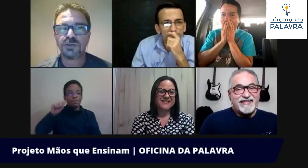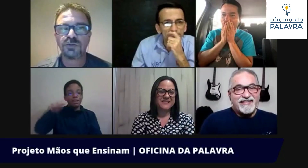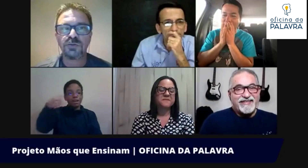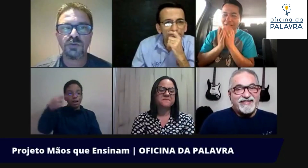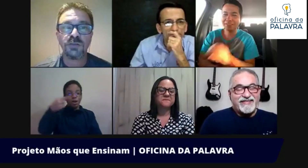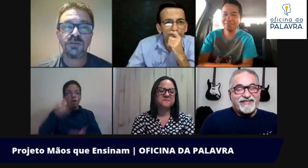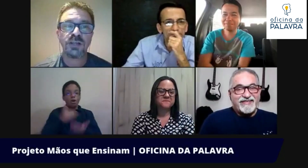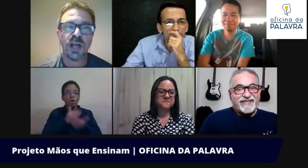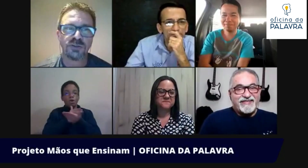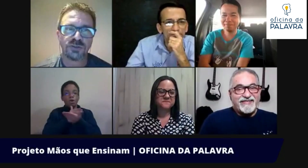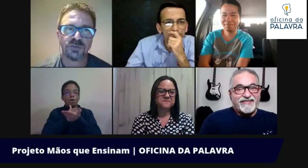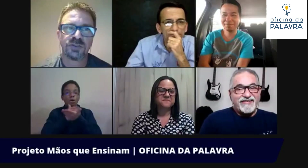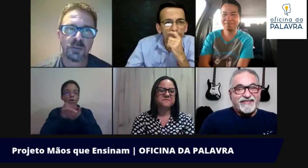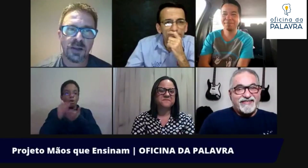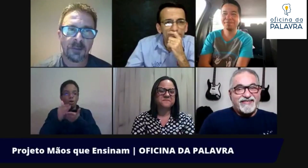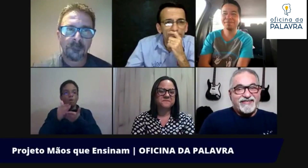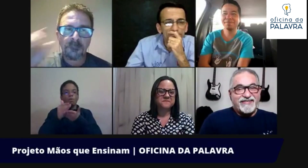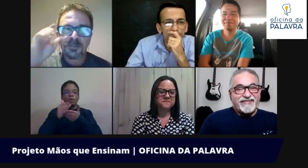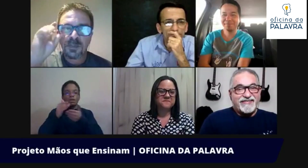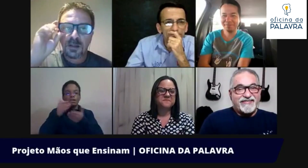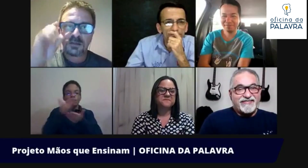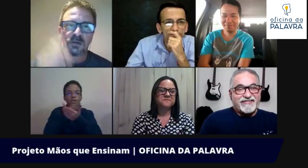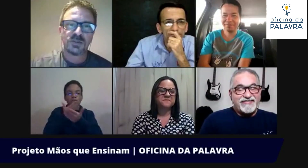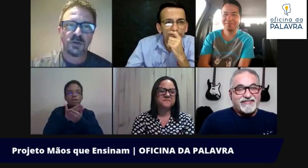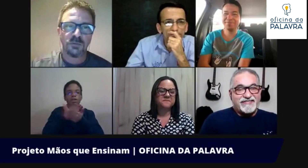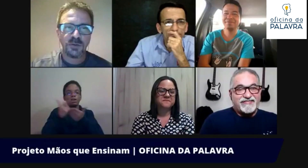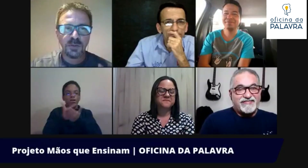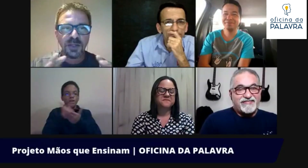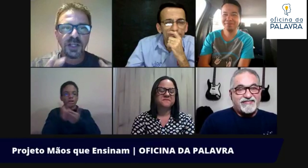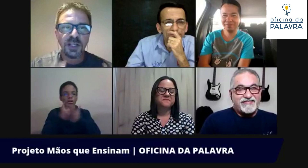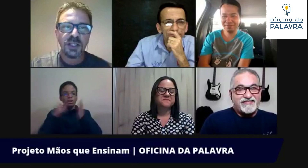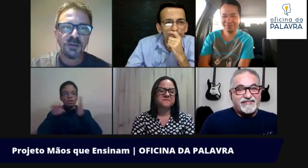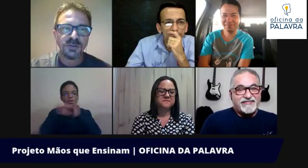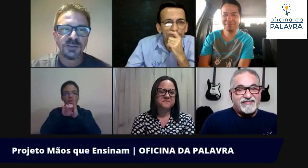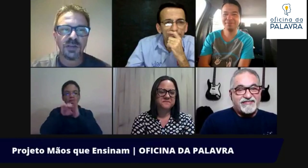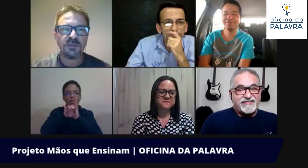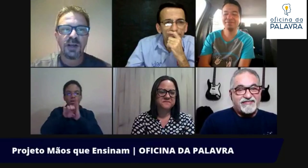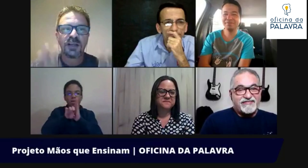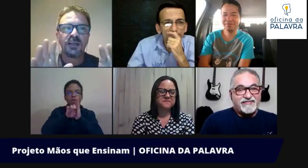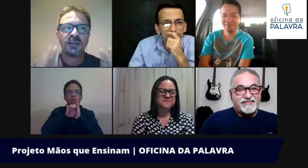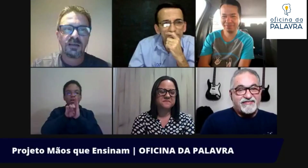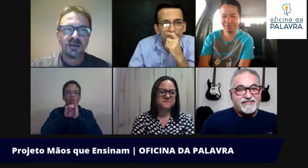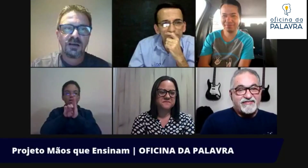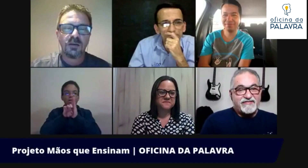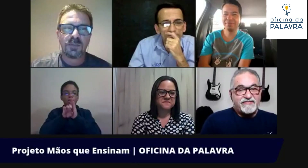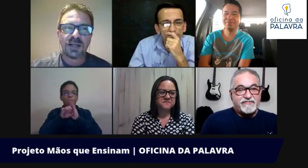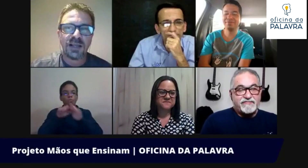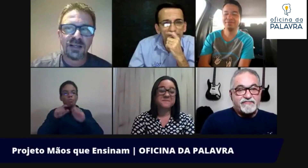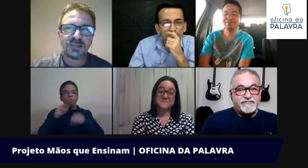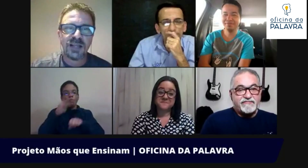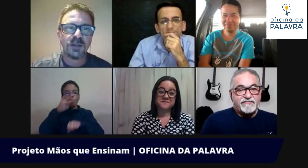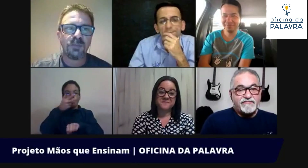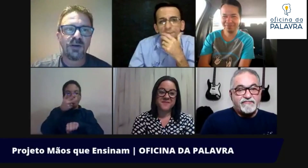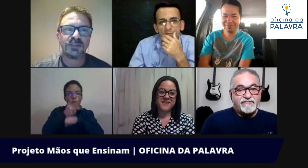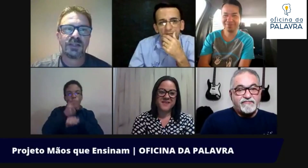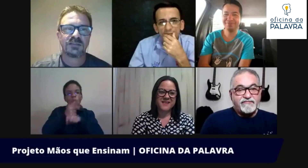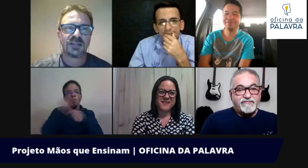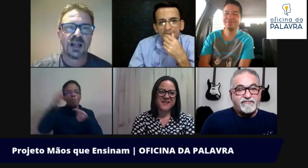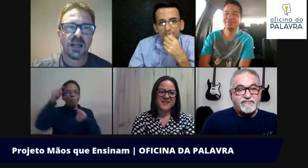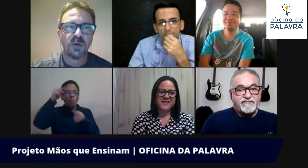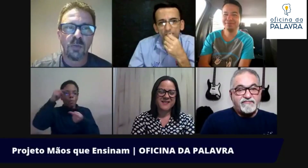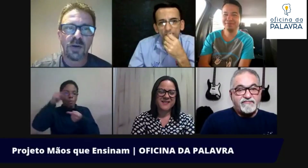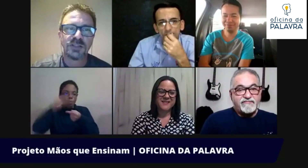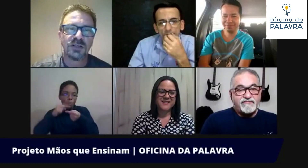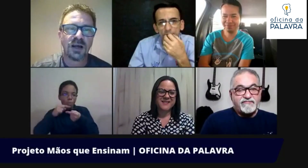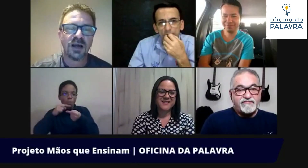começar o estudo do livro de Êxodo também. Então, são vídeos pequenininhos, já fica aqui para quem quiser depois